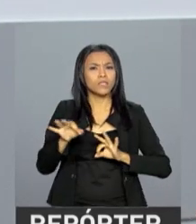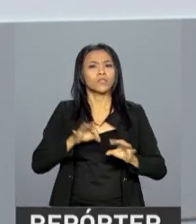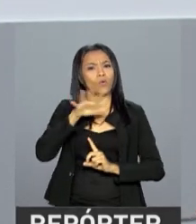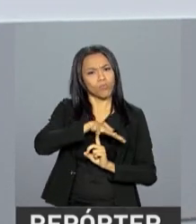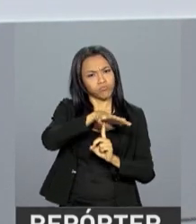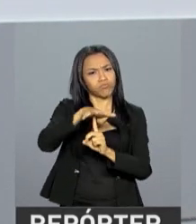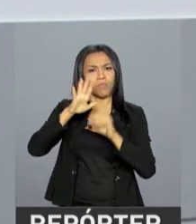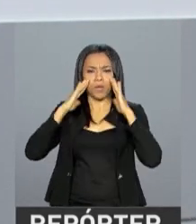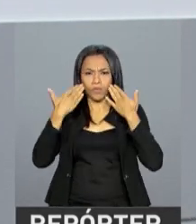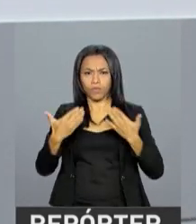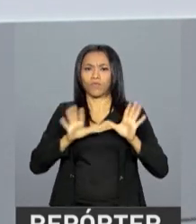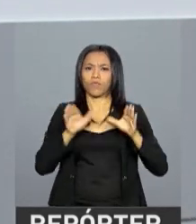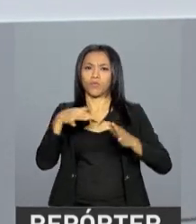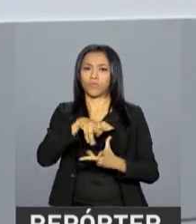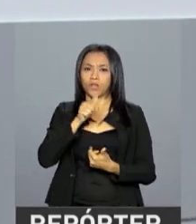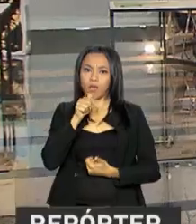8º Fórum Mundial da Água.